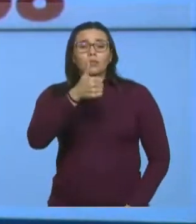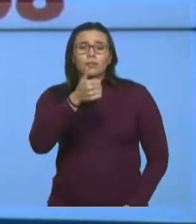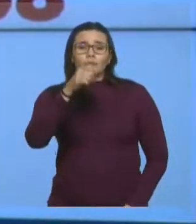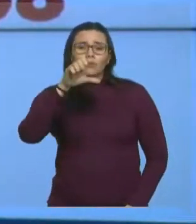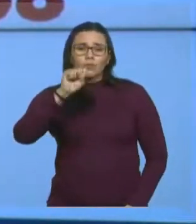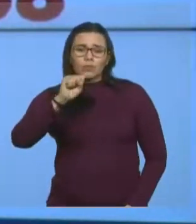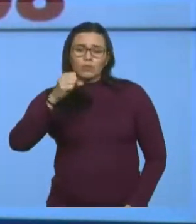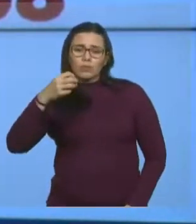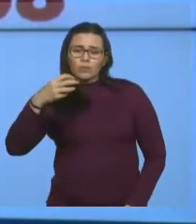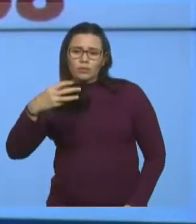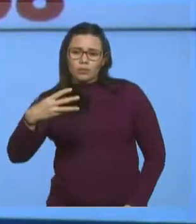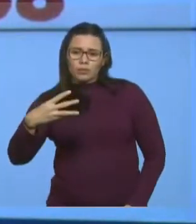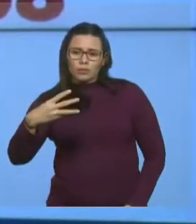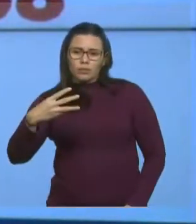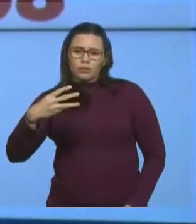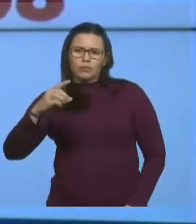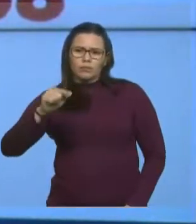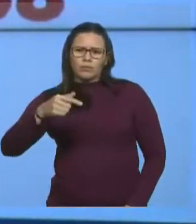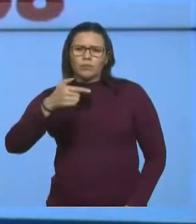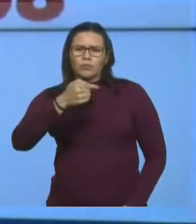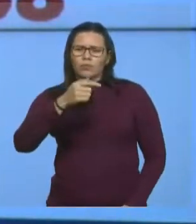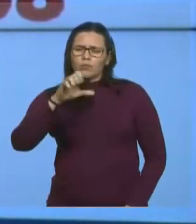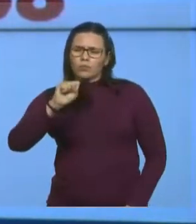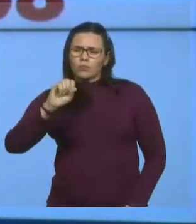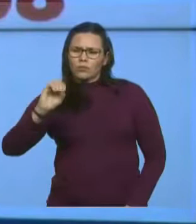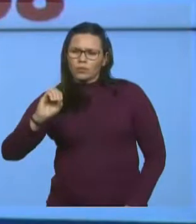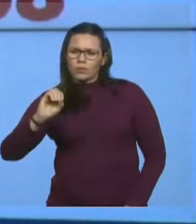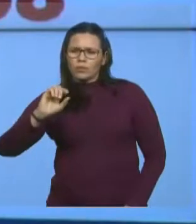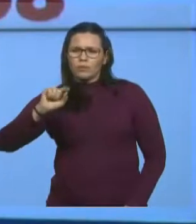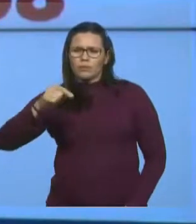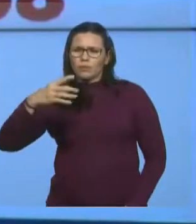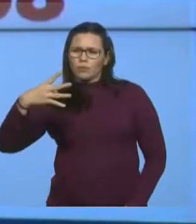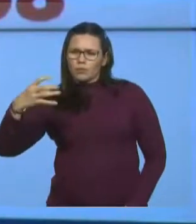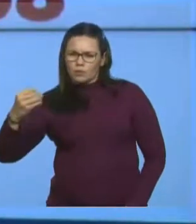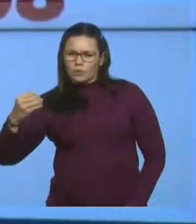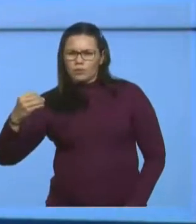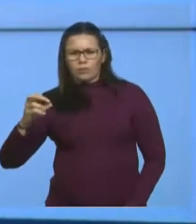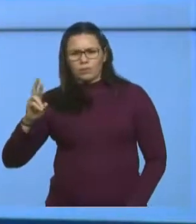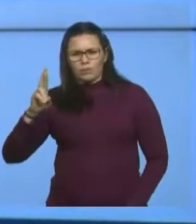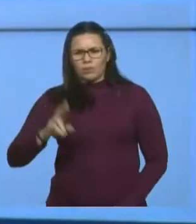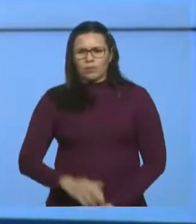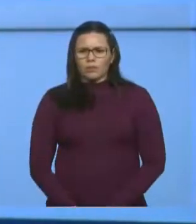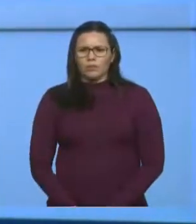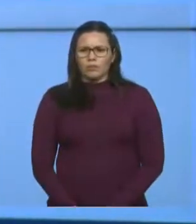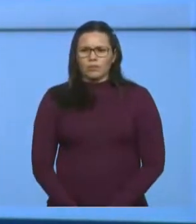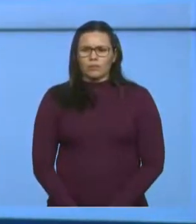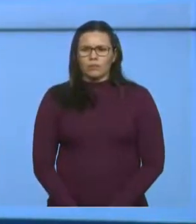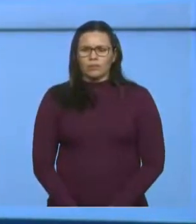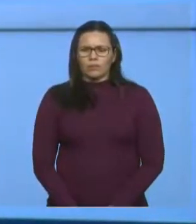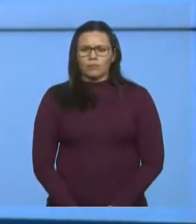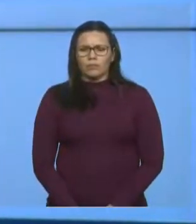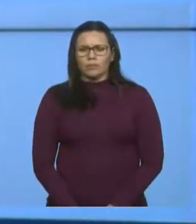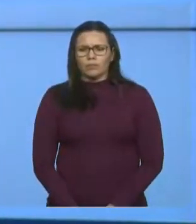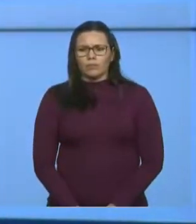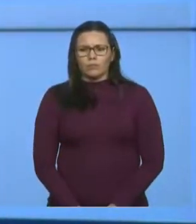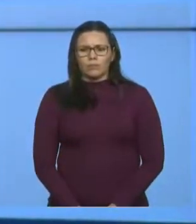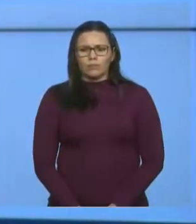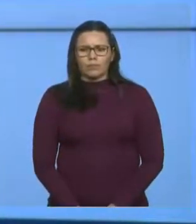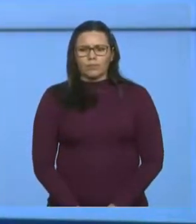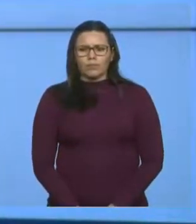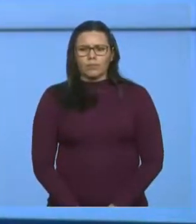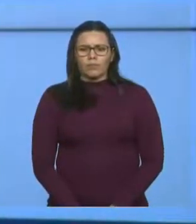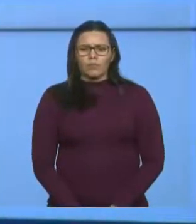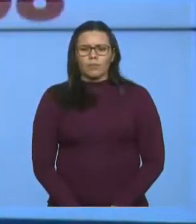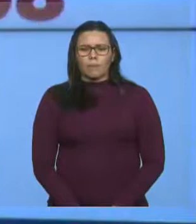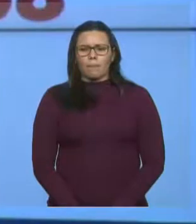183.780. De fato, que foi transferido esse ano para o Aldenor Abelo, foram apenas R$ 908.574.